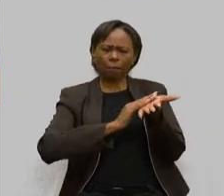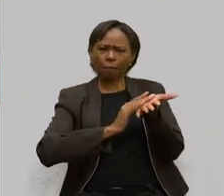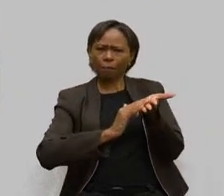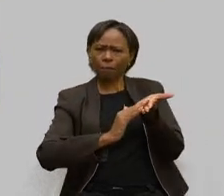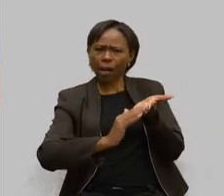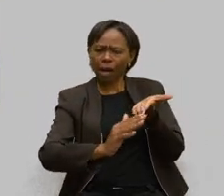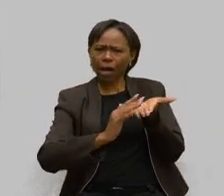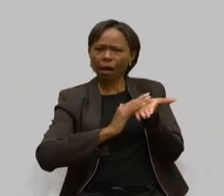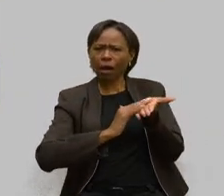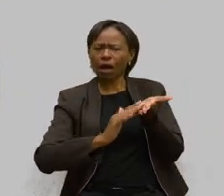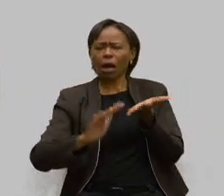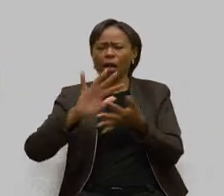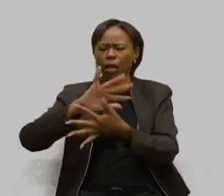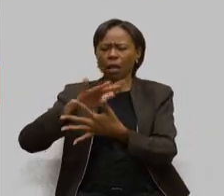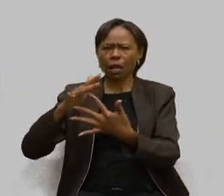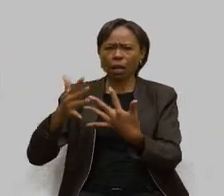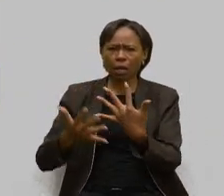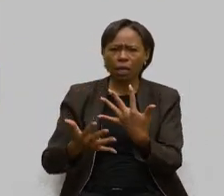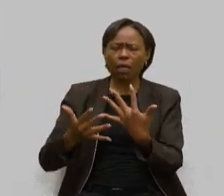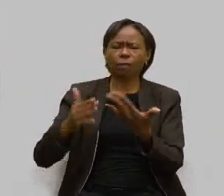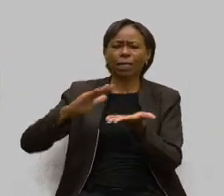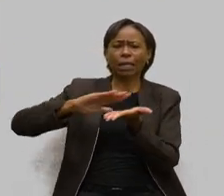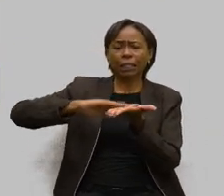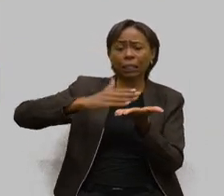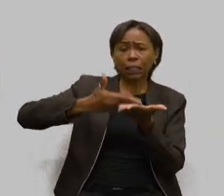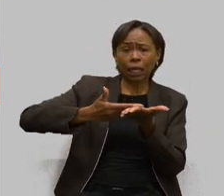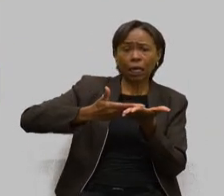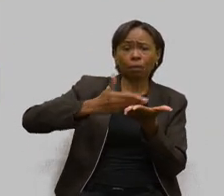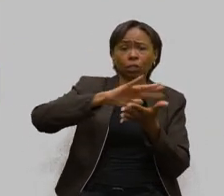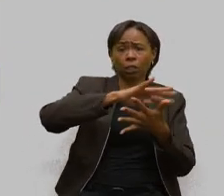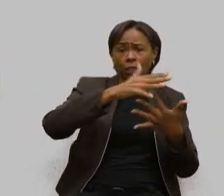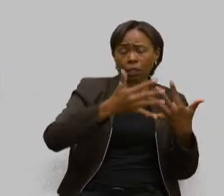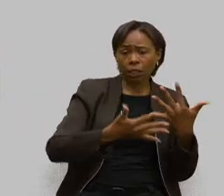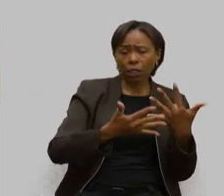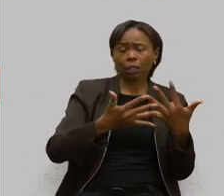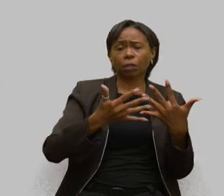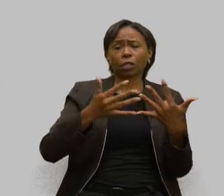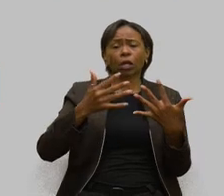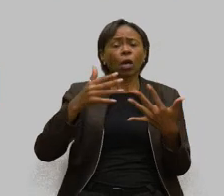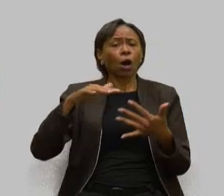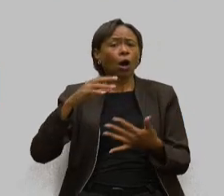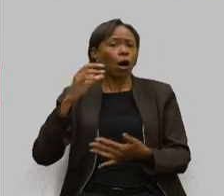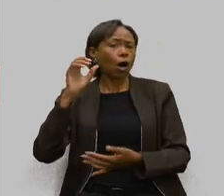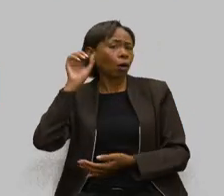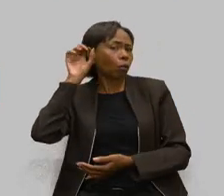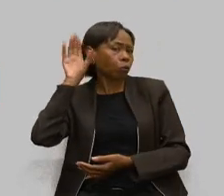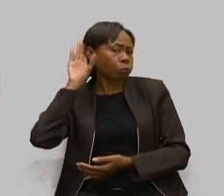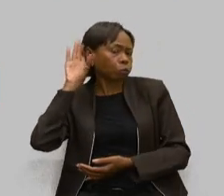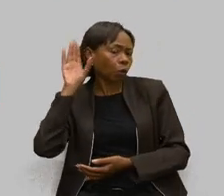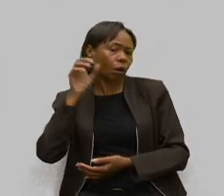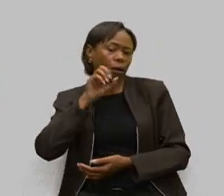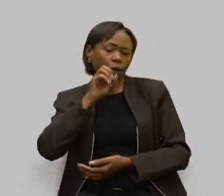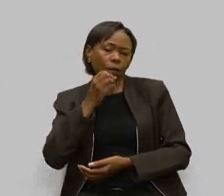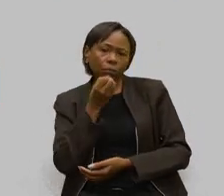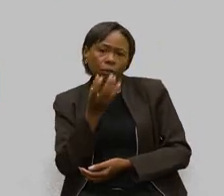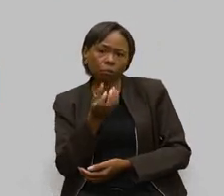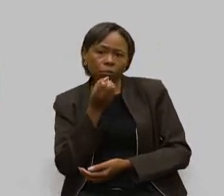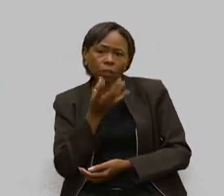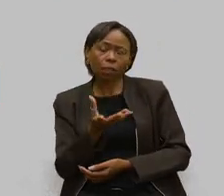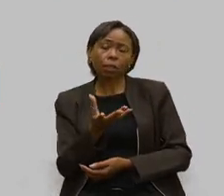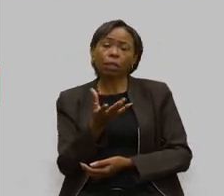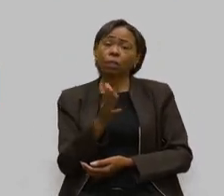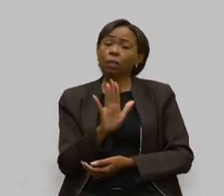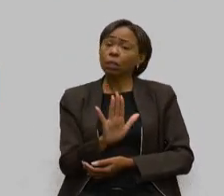videobook a gente tem intérprete em libras e a ideia é tentar elencar aqui dentro dessas seis histórias